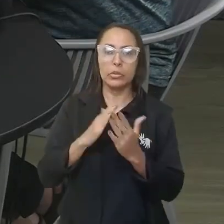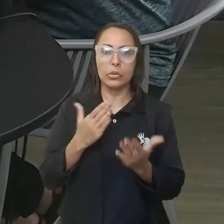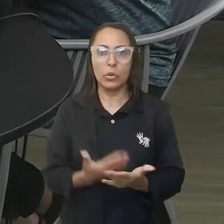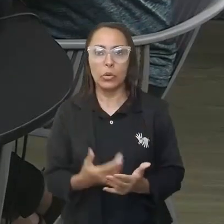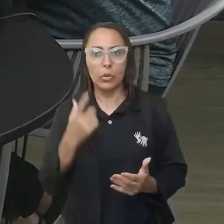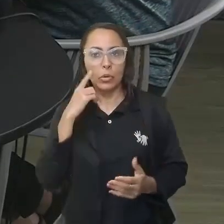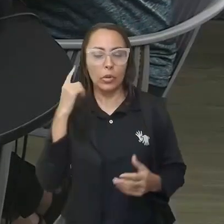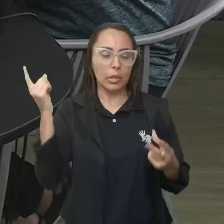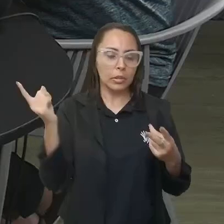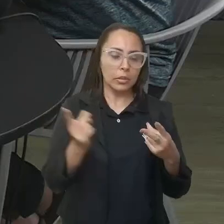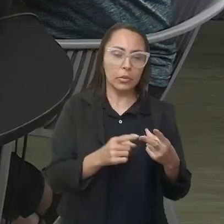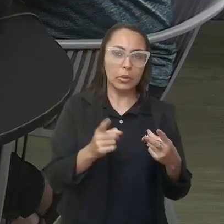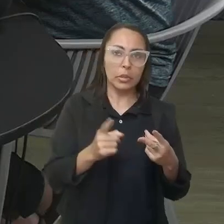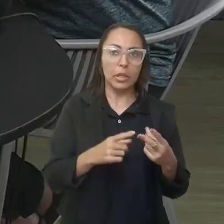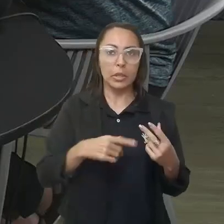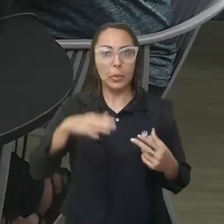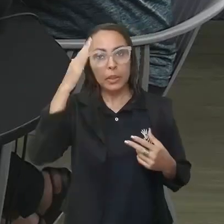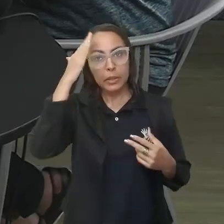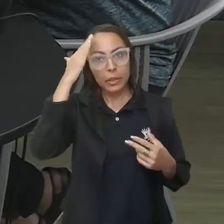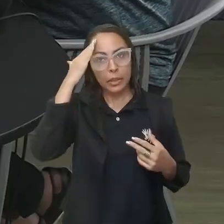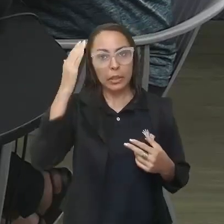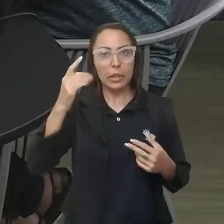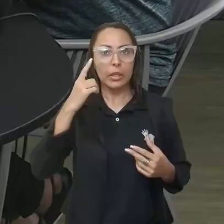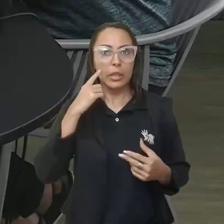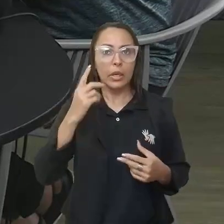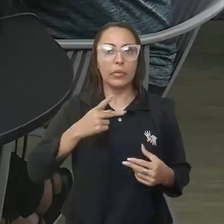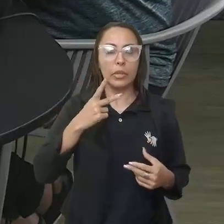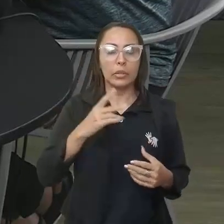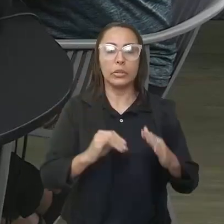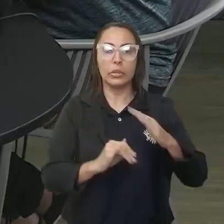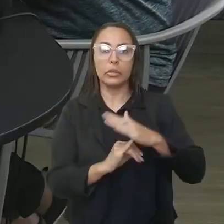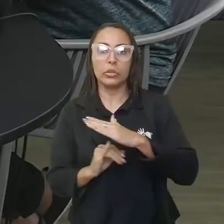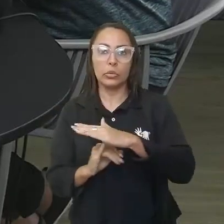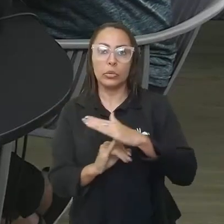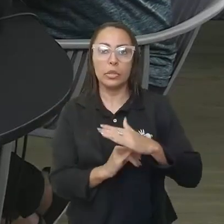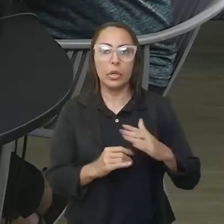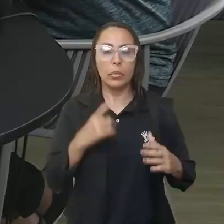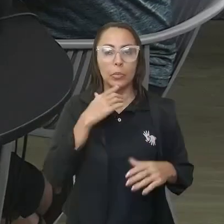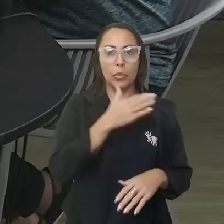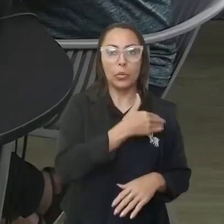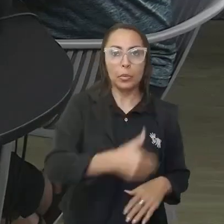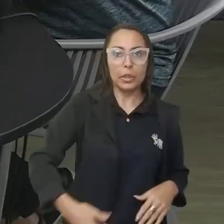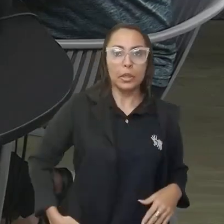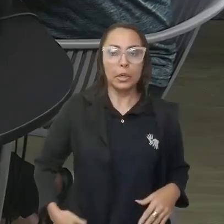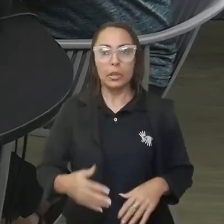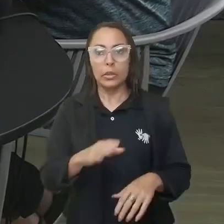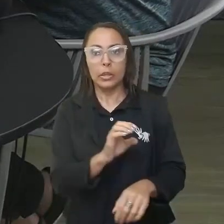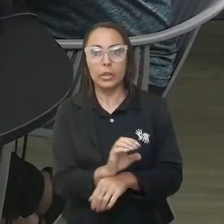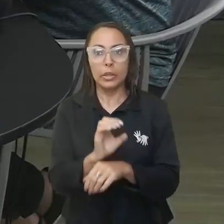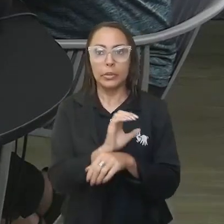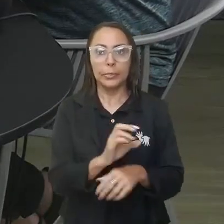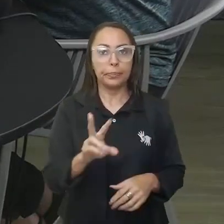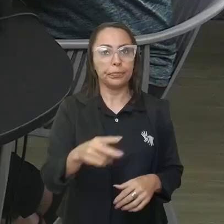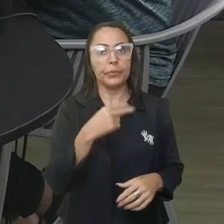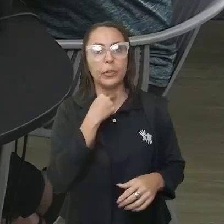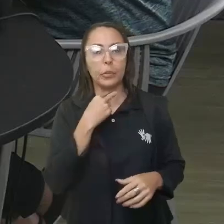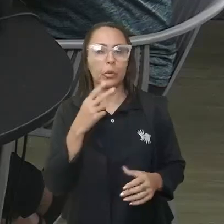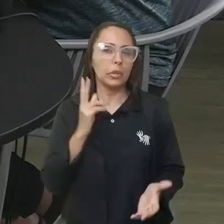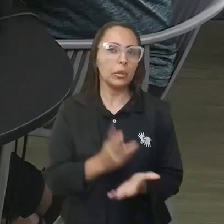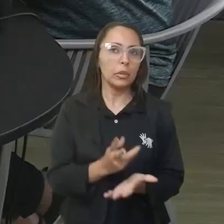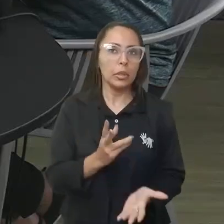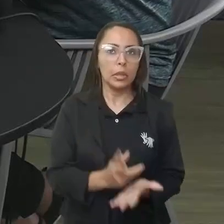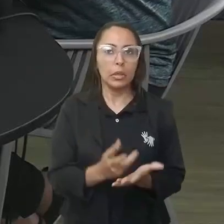Segundo ponto importante é entender que a gente está falando de instituição pública do Estado, em que não pode prevalecer